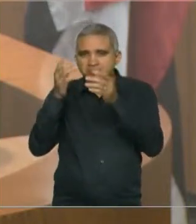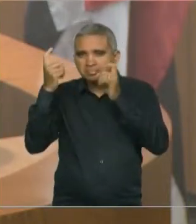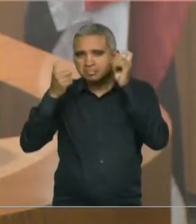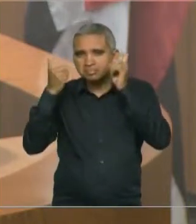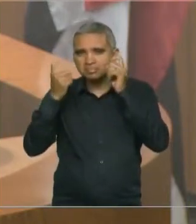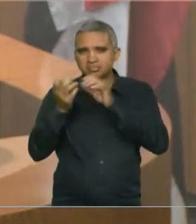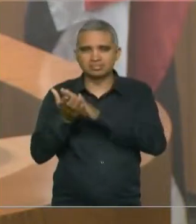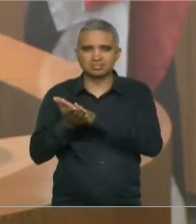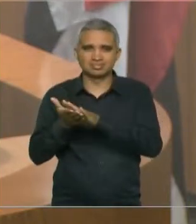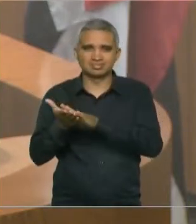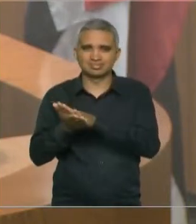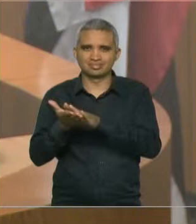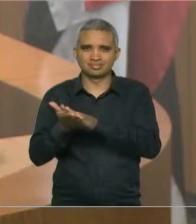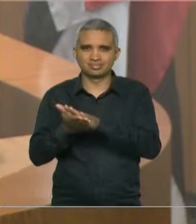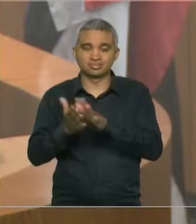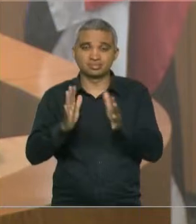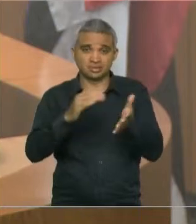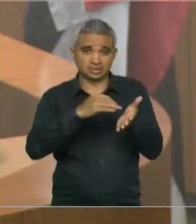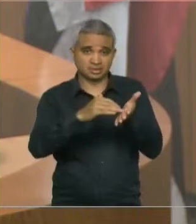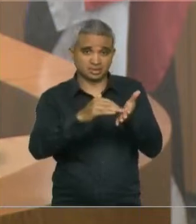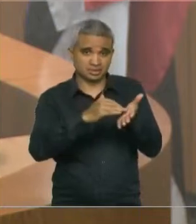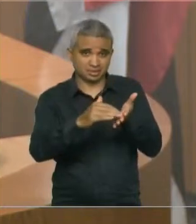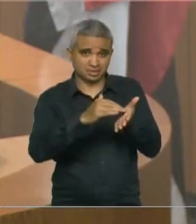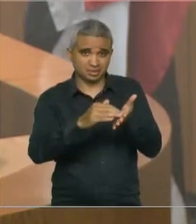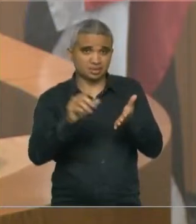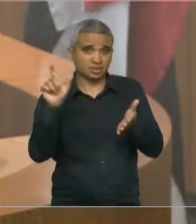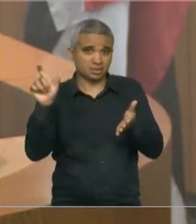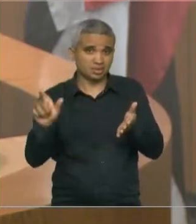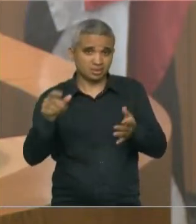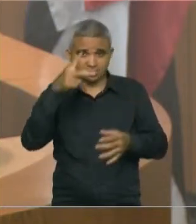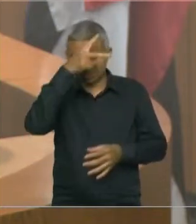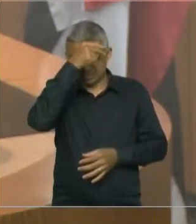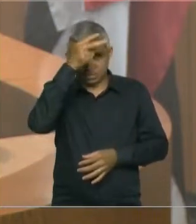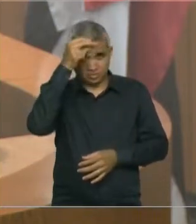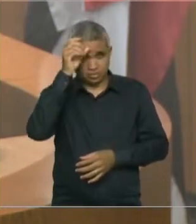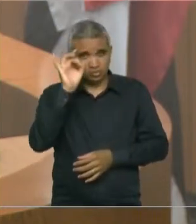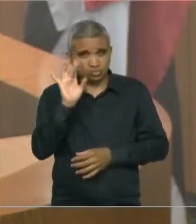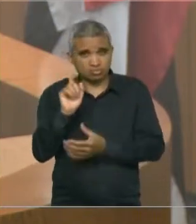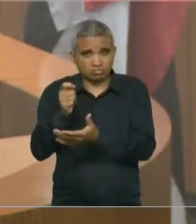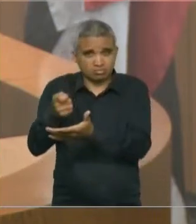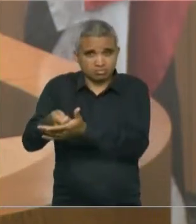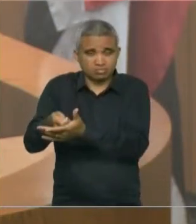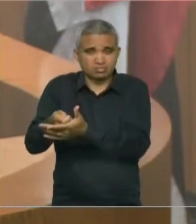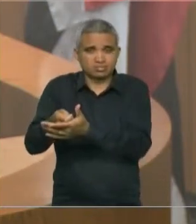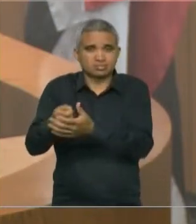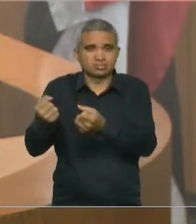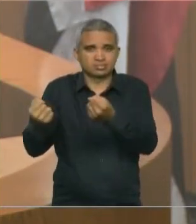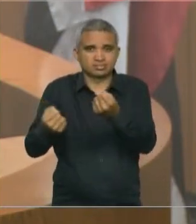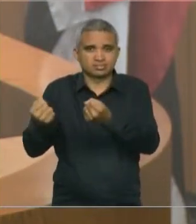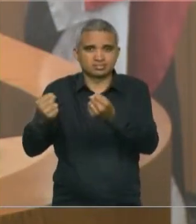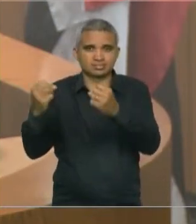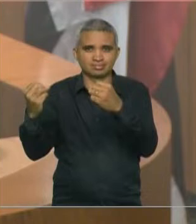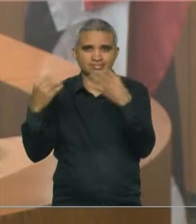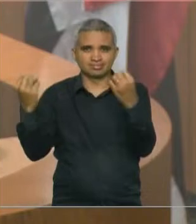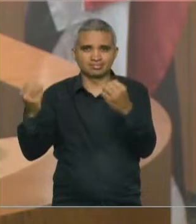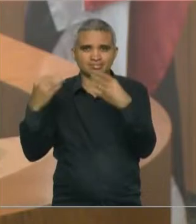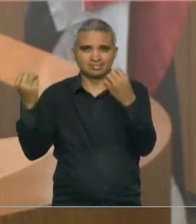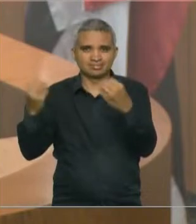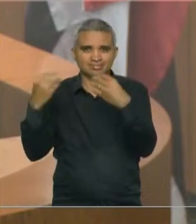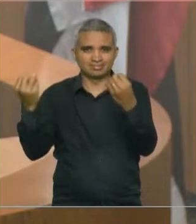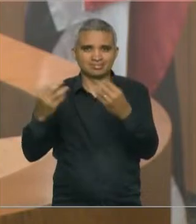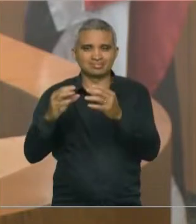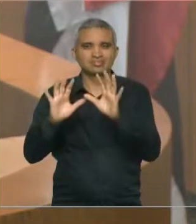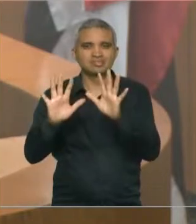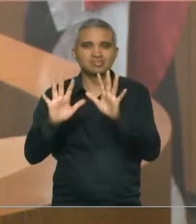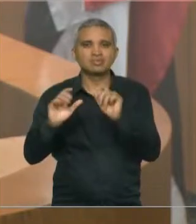preocupação, secretário, de ter uma ambulância dentro do município para mandar para o hospital do Estado, e o Estado que se vire, e se não